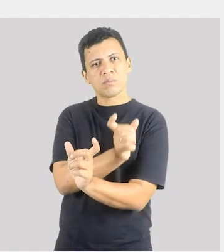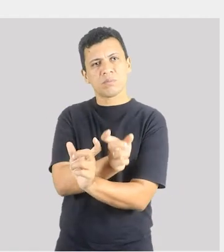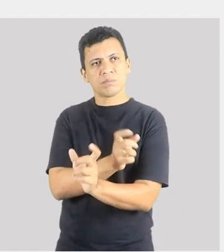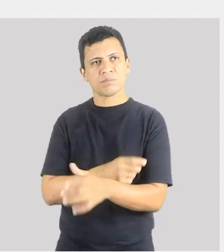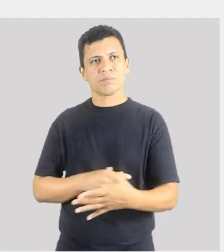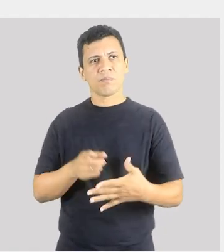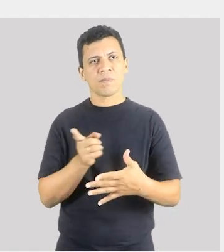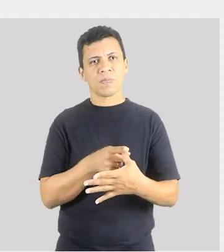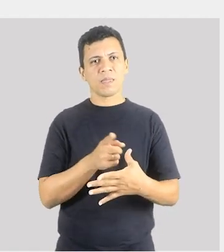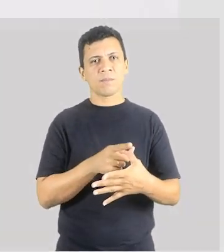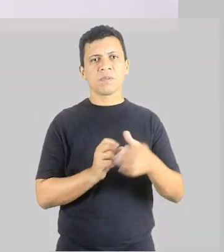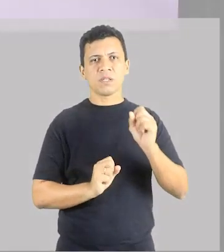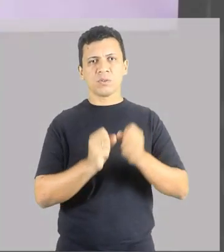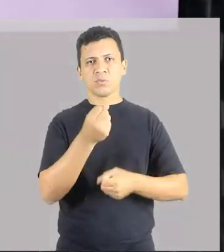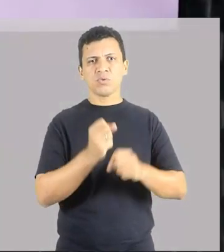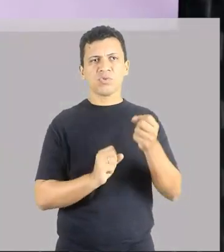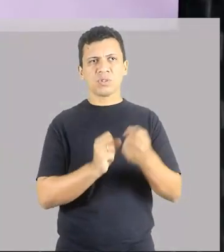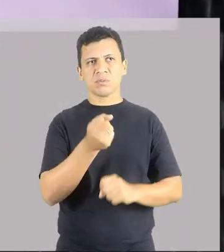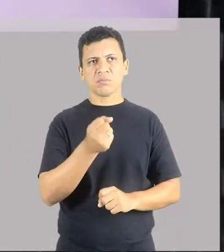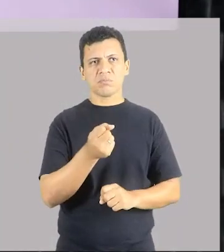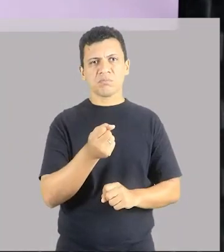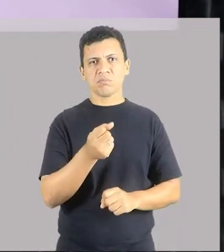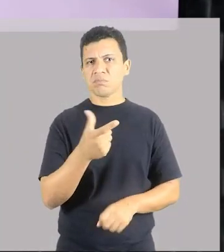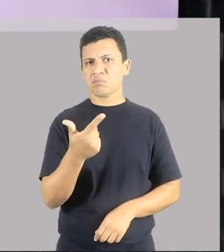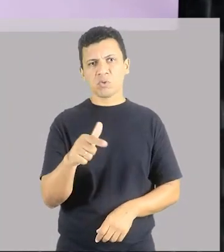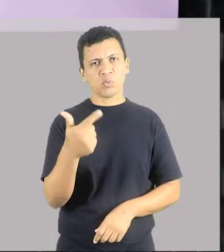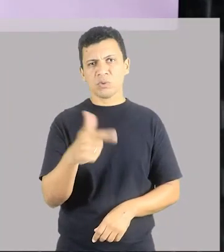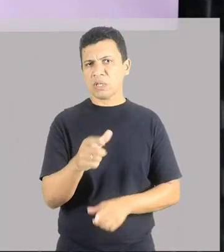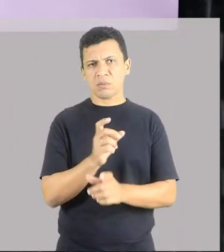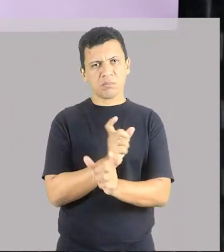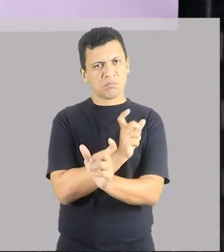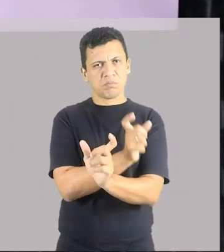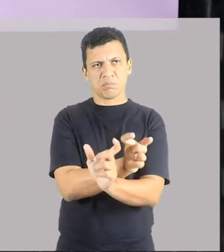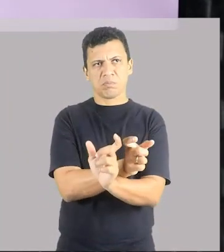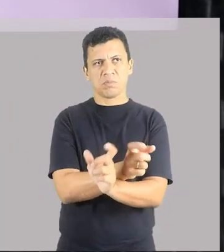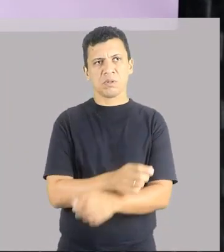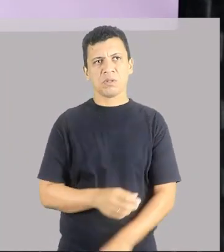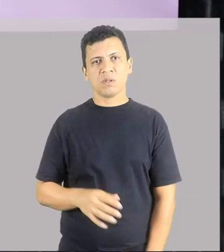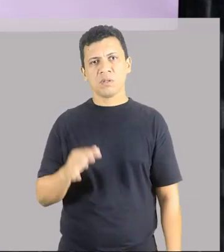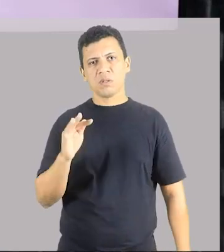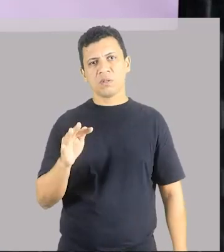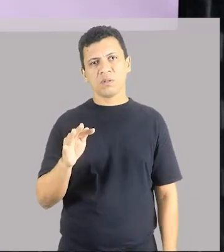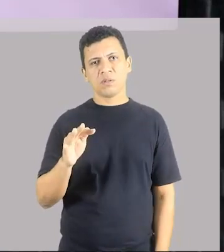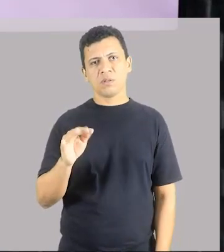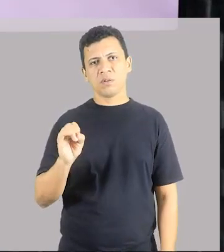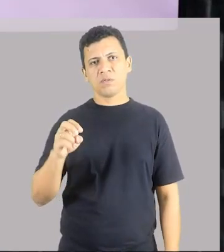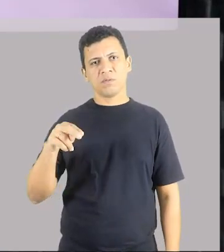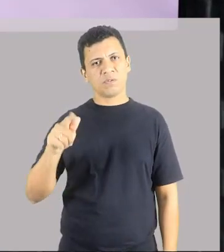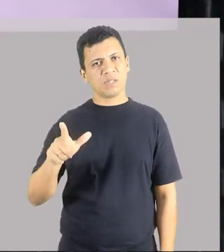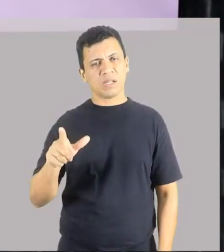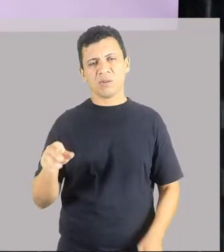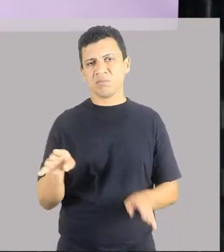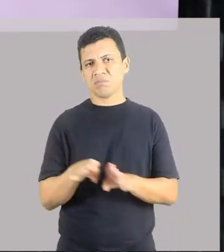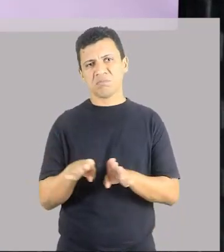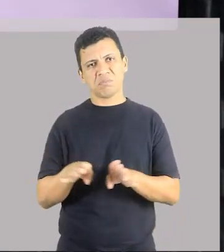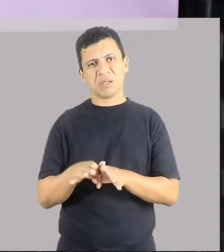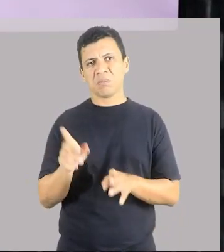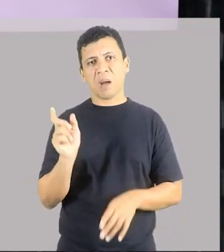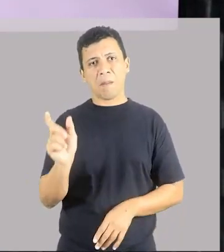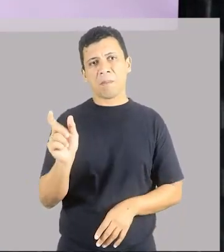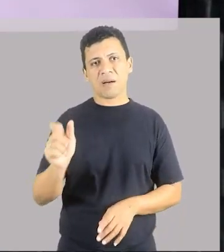indústrias tem prefixo indústrias não né final final é palavra primitiva